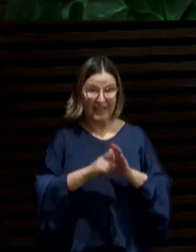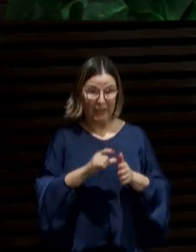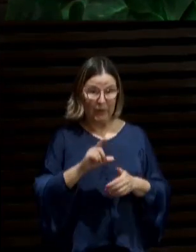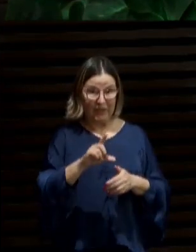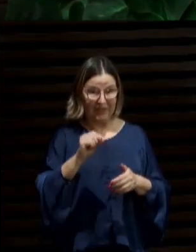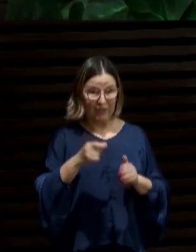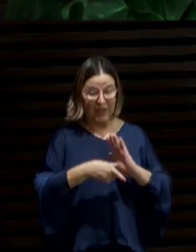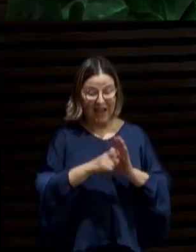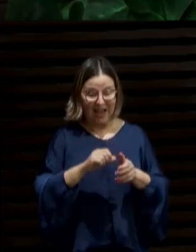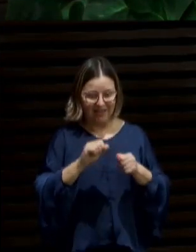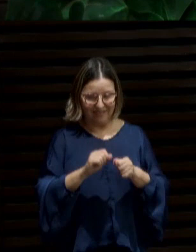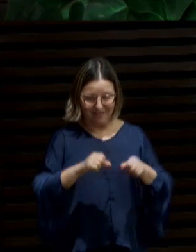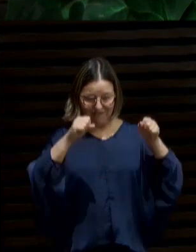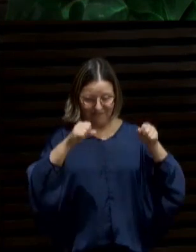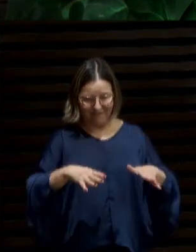fundação do mundo.